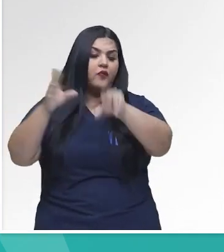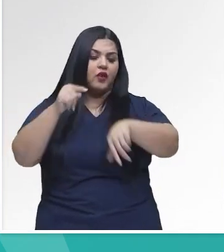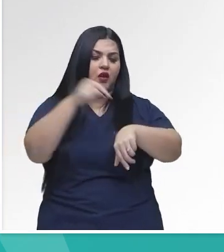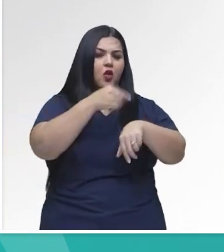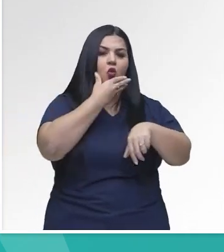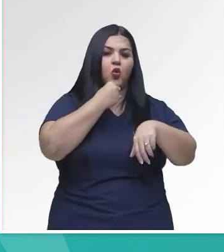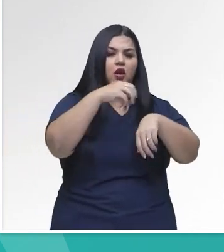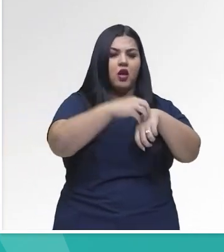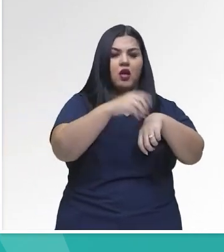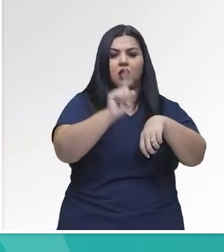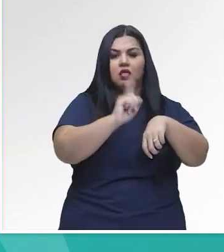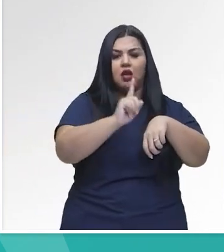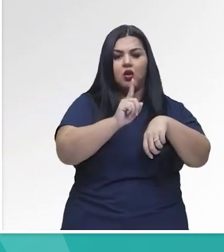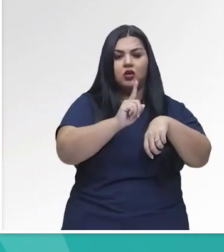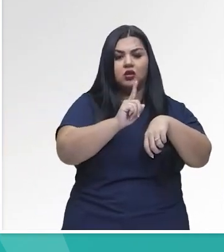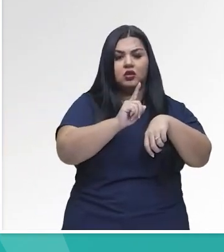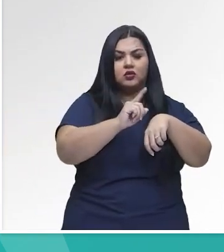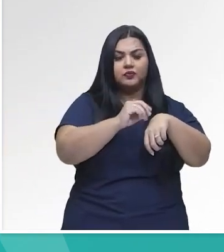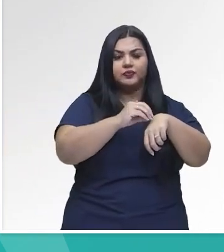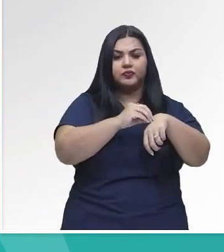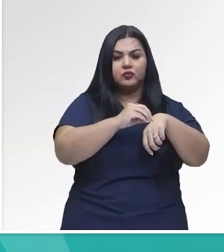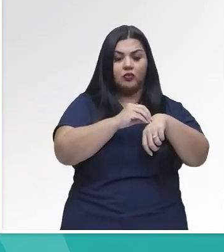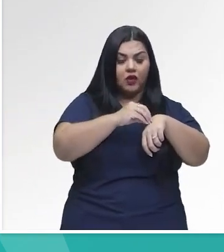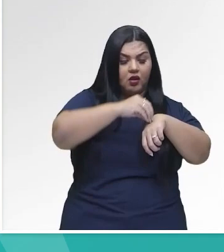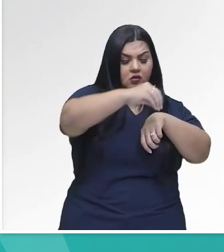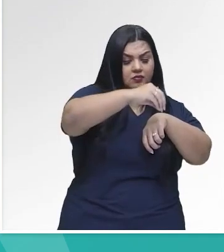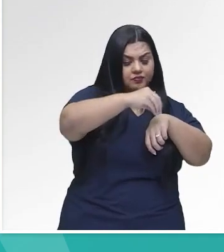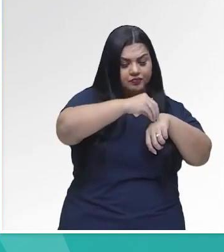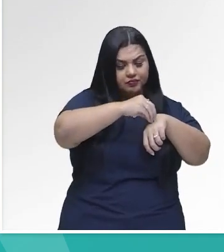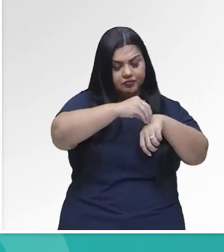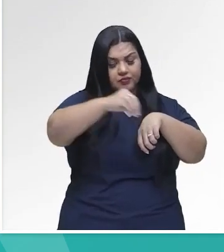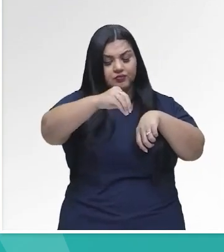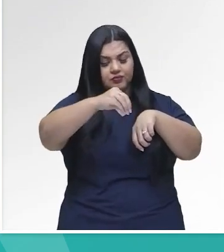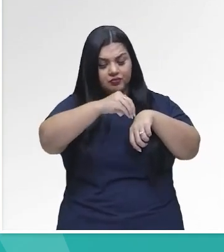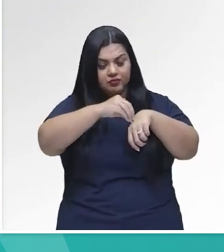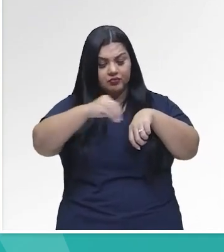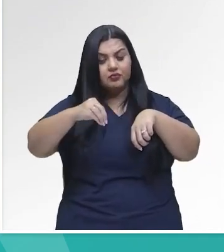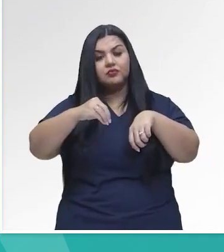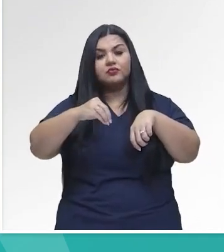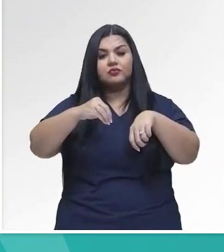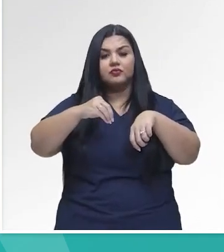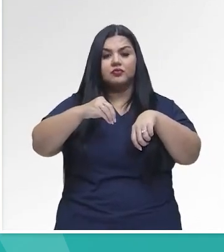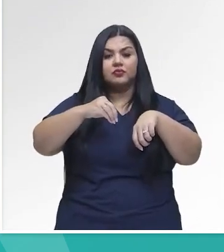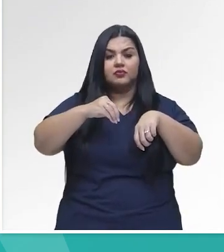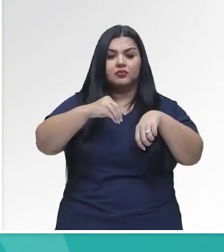não. Ele desloca para todos os lados, diagonal,